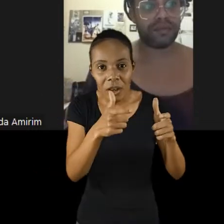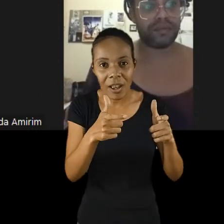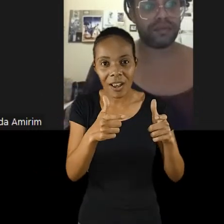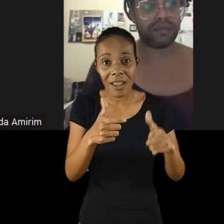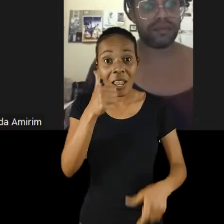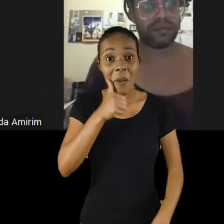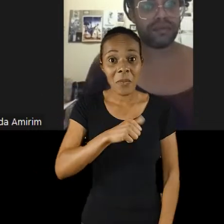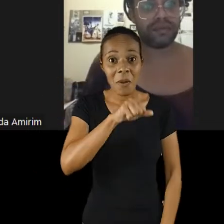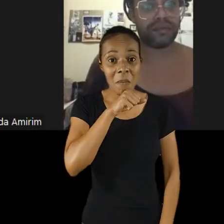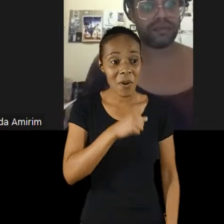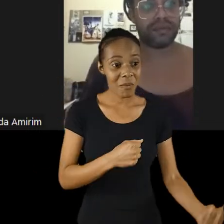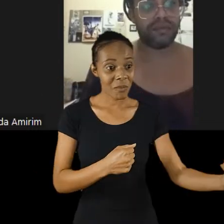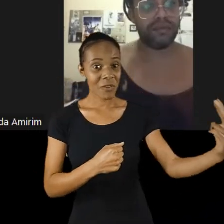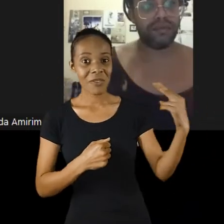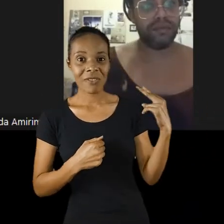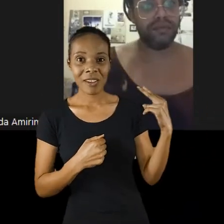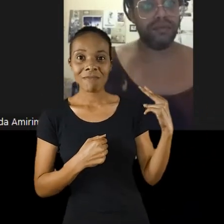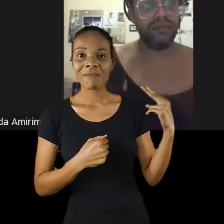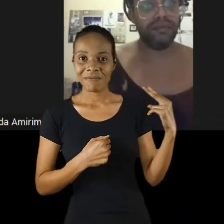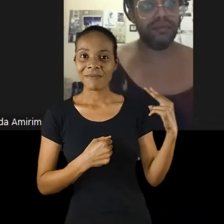e ansiasse ter outra filha travesti.